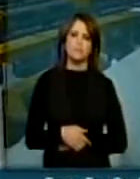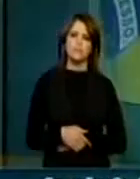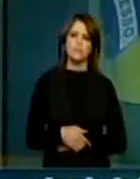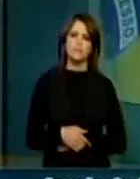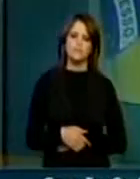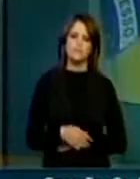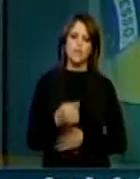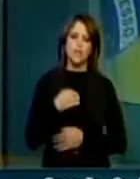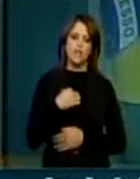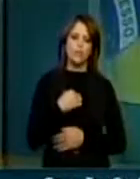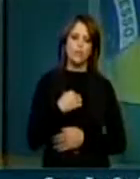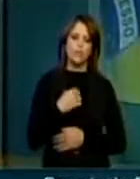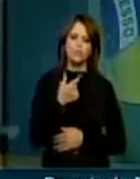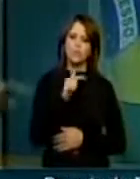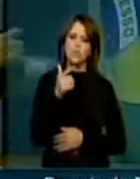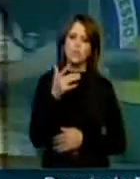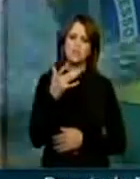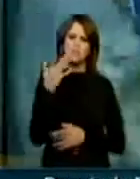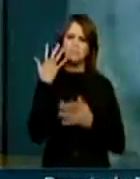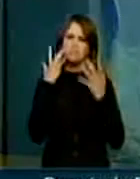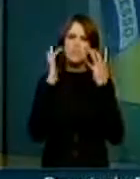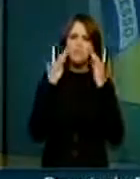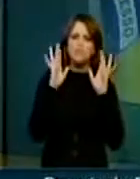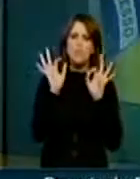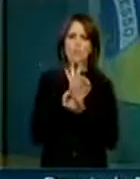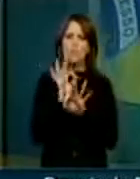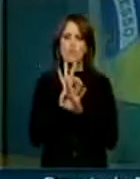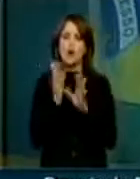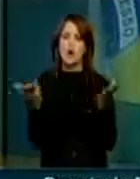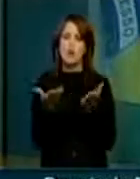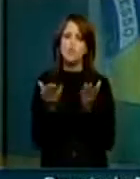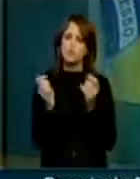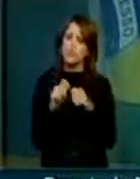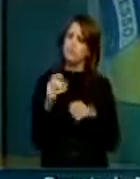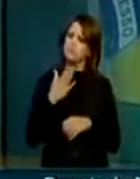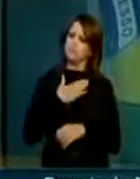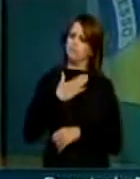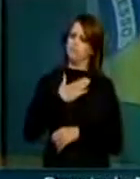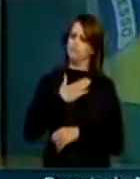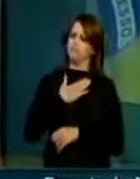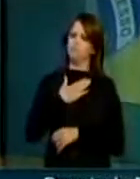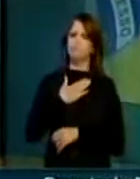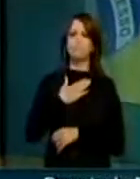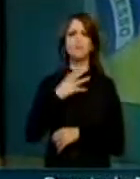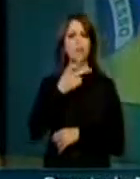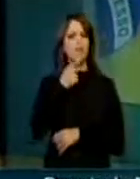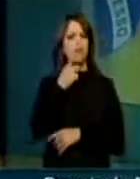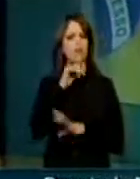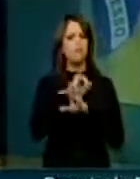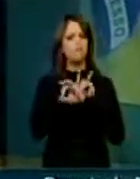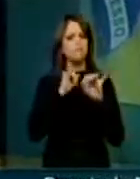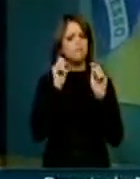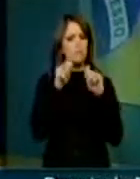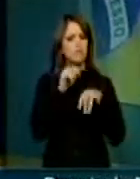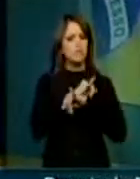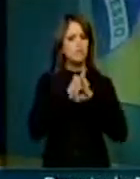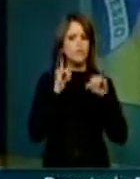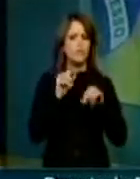eu não tenho nenhuma dúvida de que hoje posso bater no peito e posso dizer: